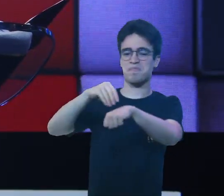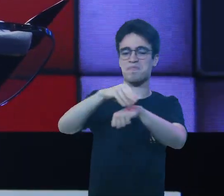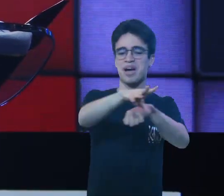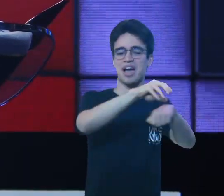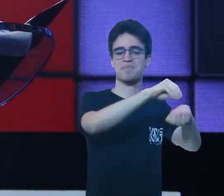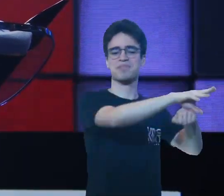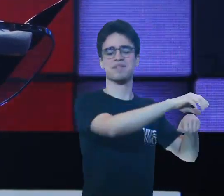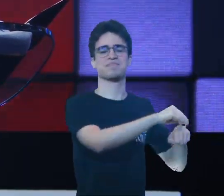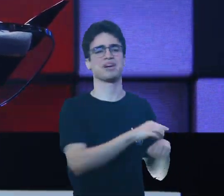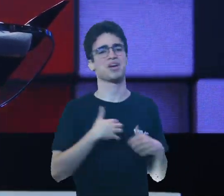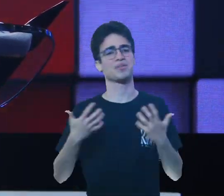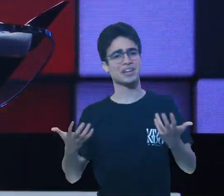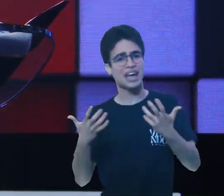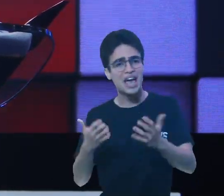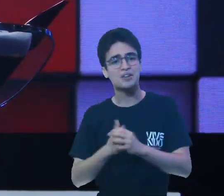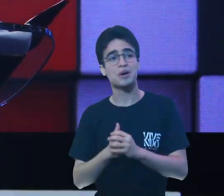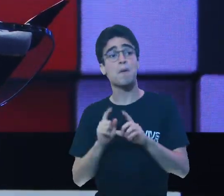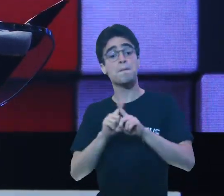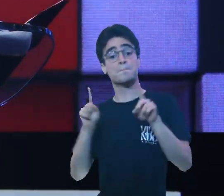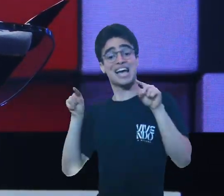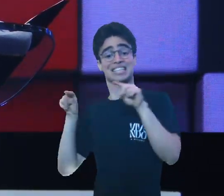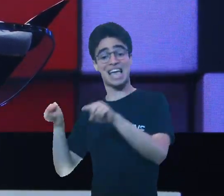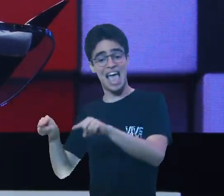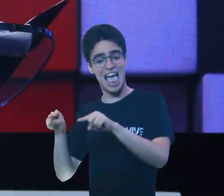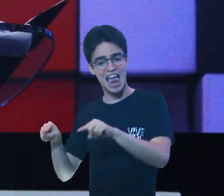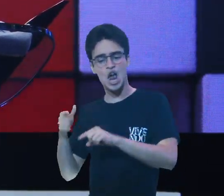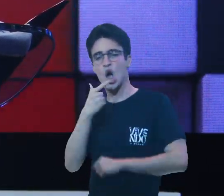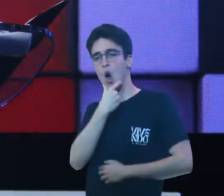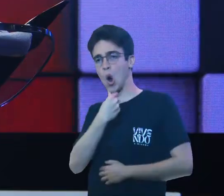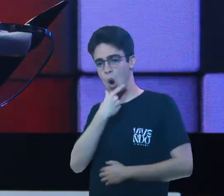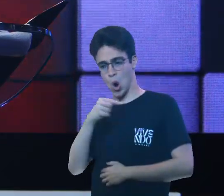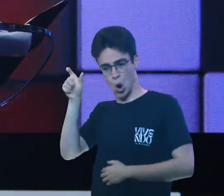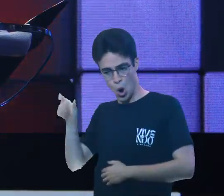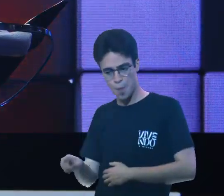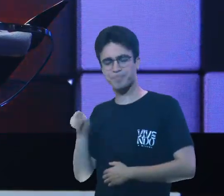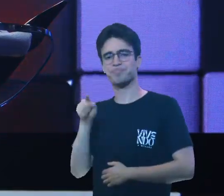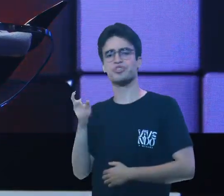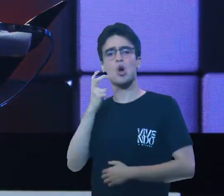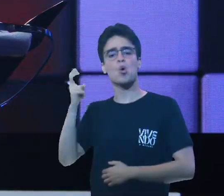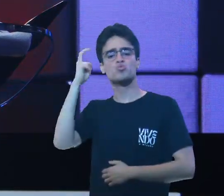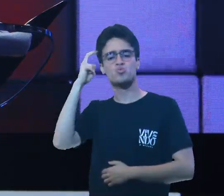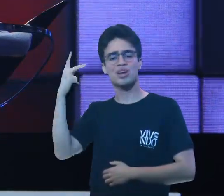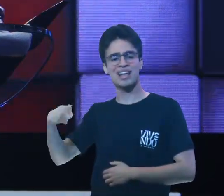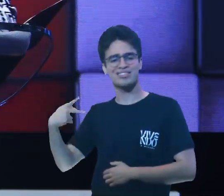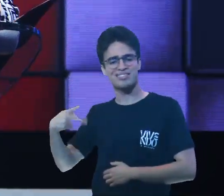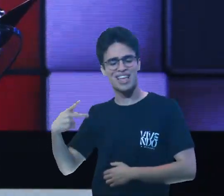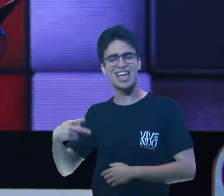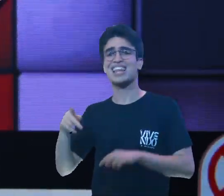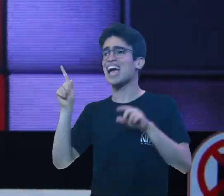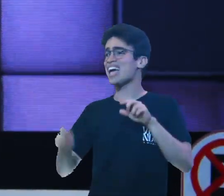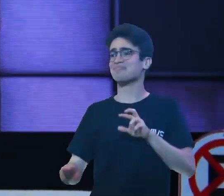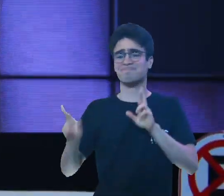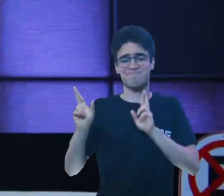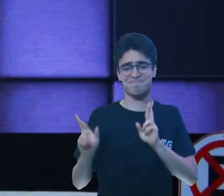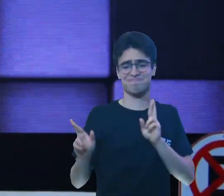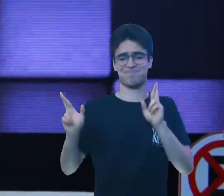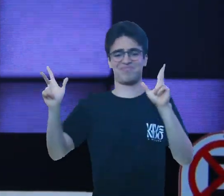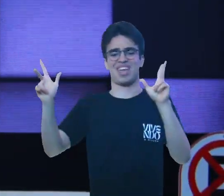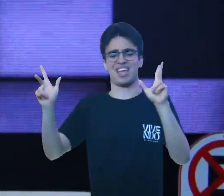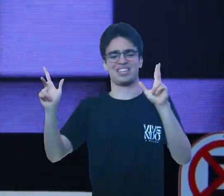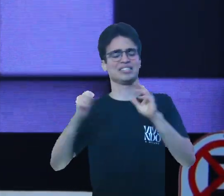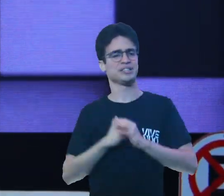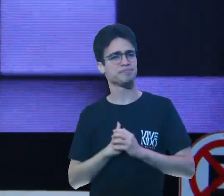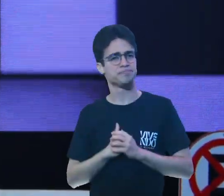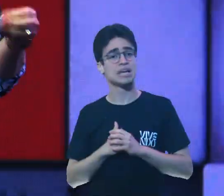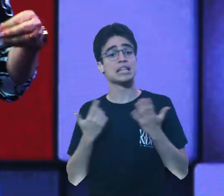nós. Só que esse homem vinha de uma cultura, de uma crença completamente diferente da nossa crença.